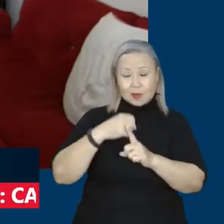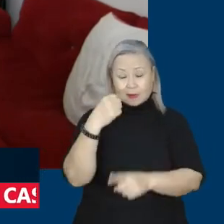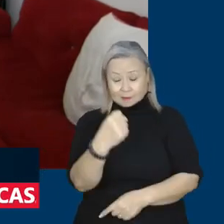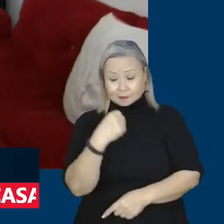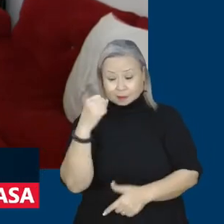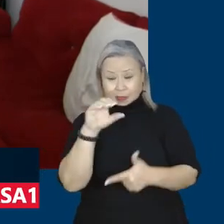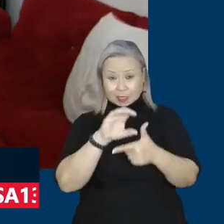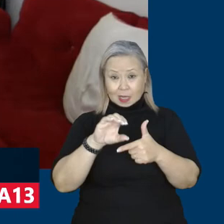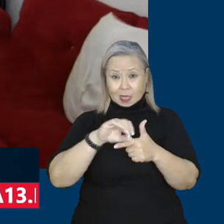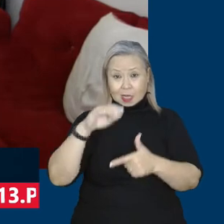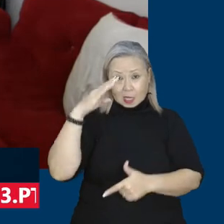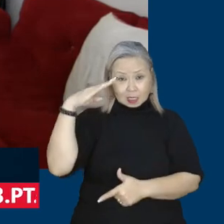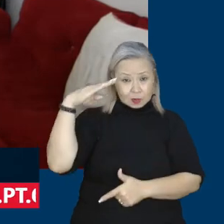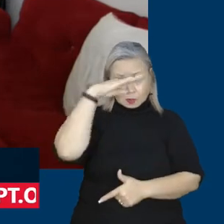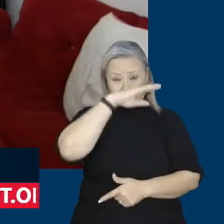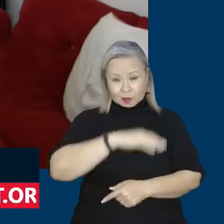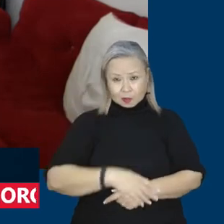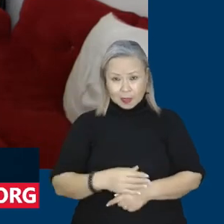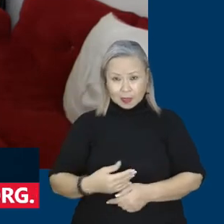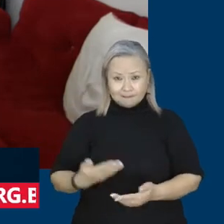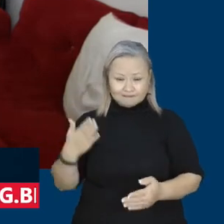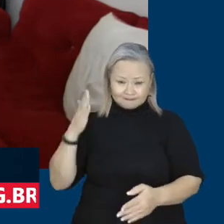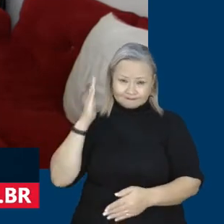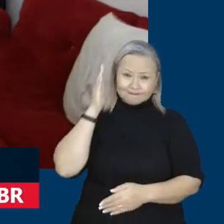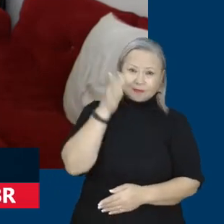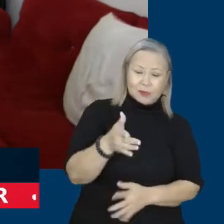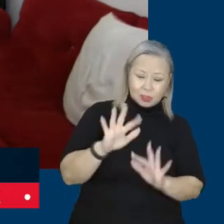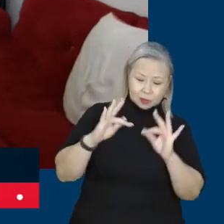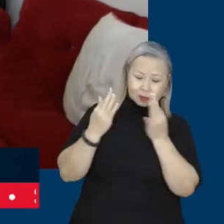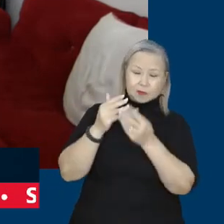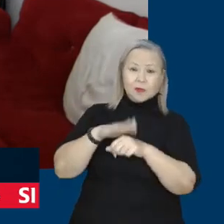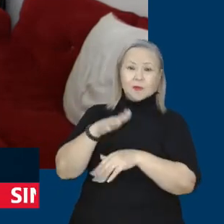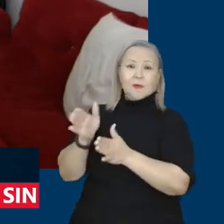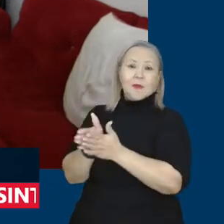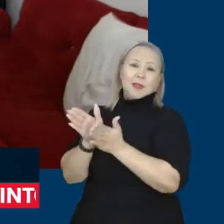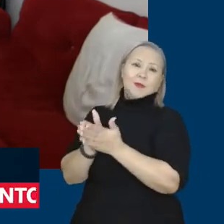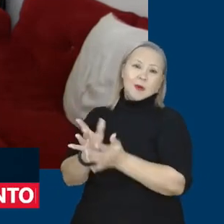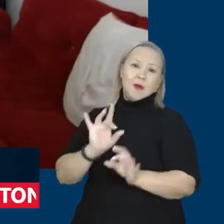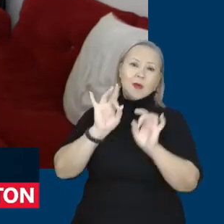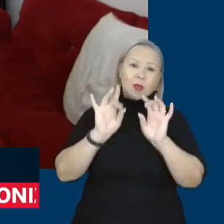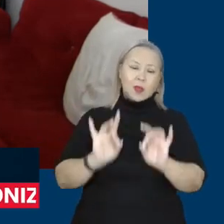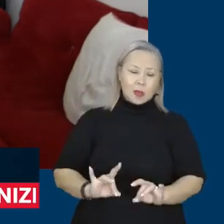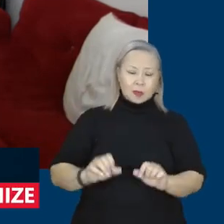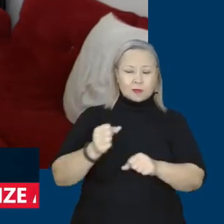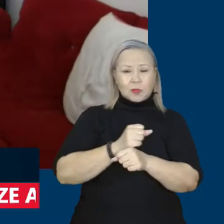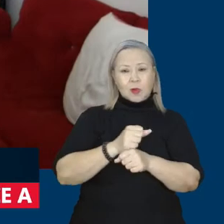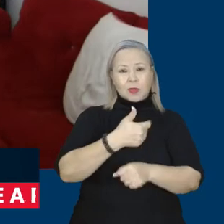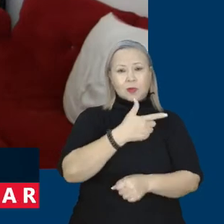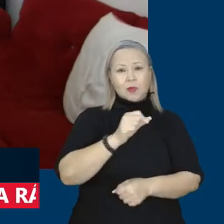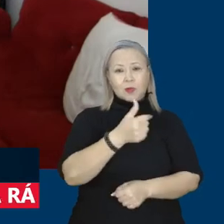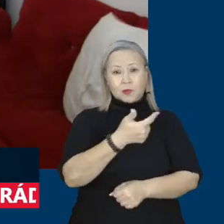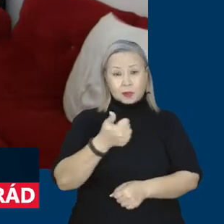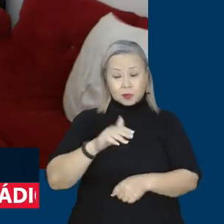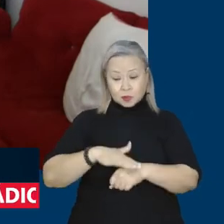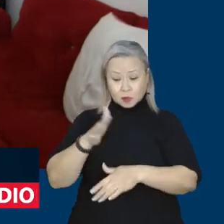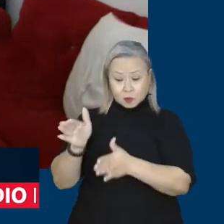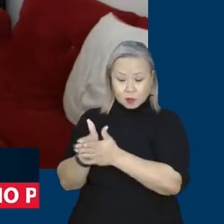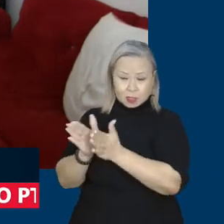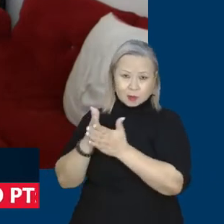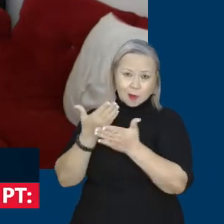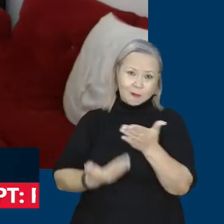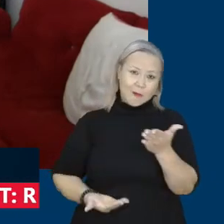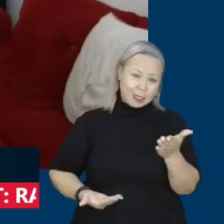da crise de bolsonaro atingiu justamente as famílias mais pobres somente no ano de 2021 os mais pobres perderam